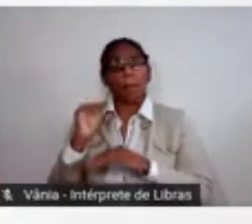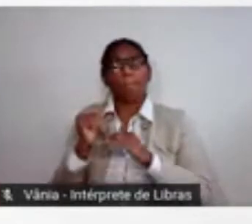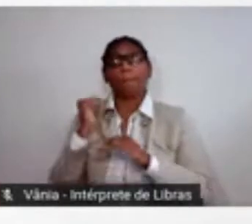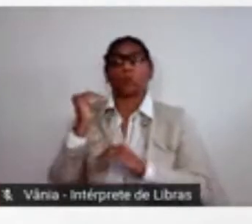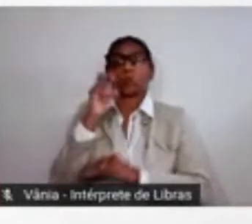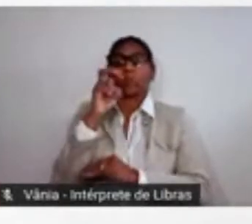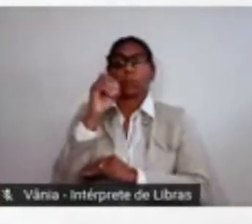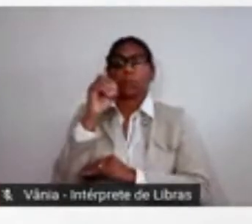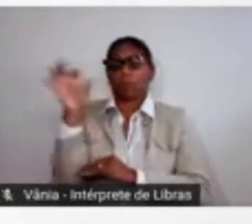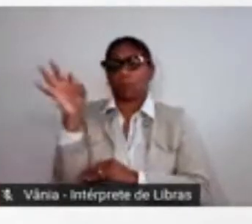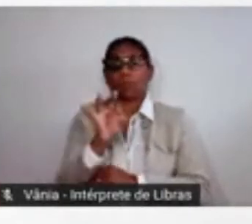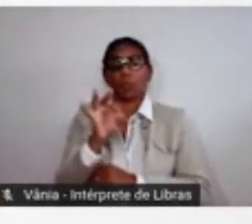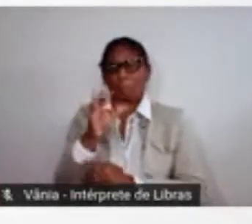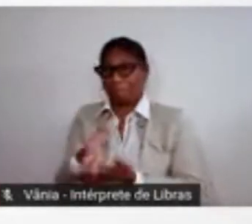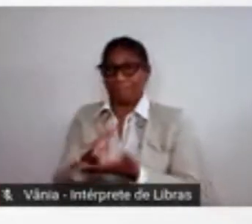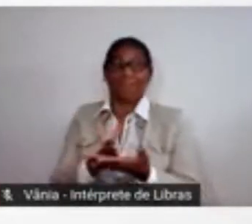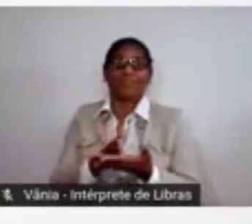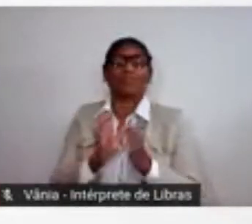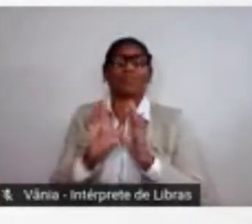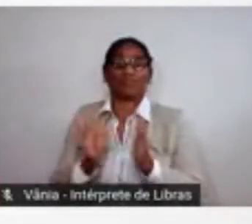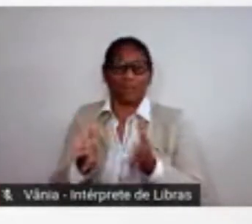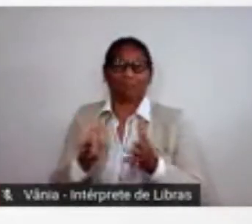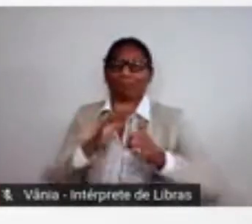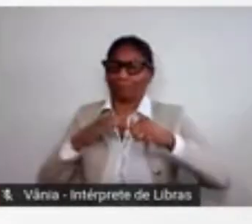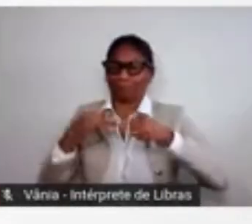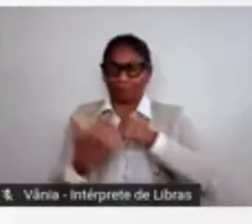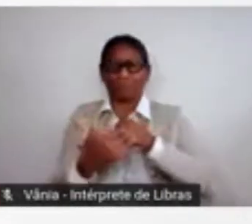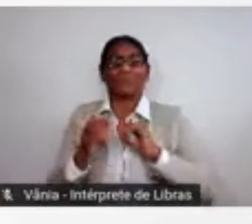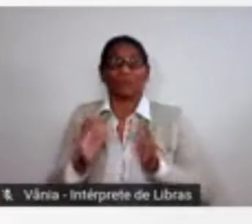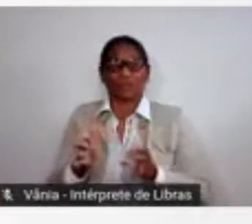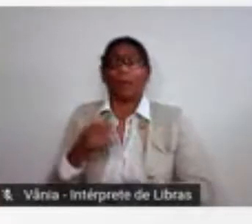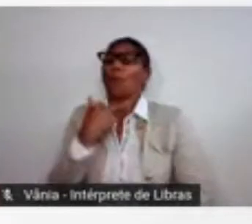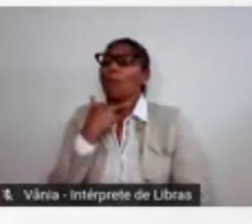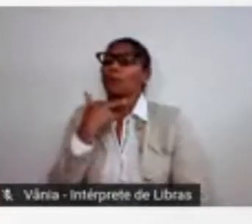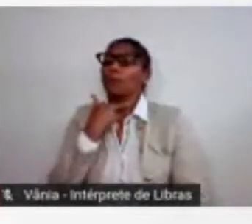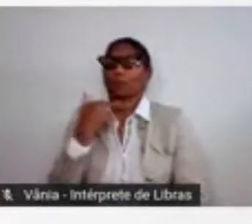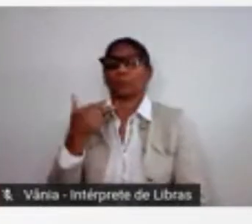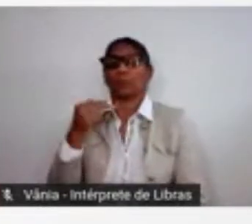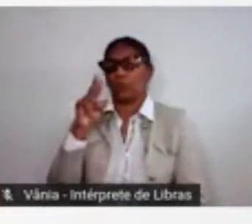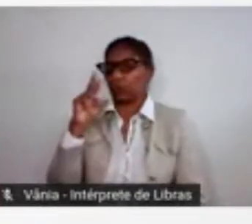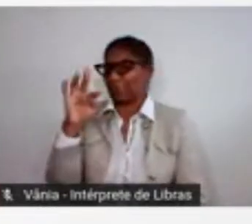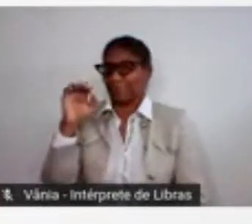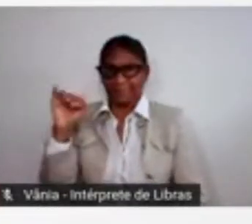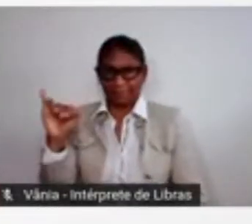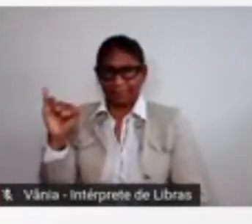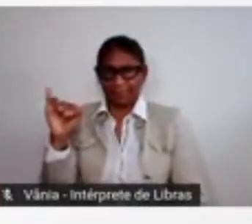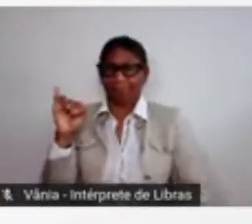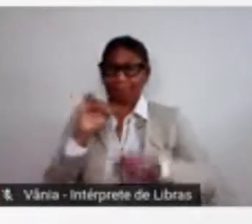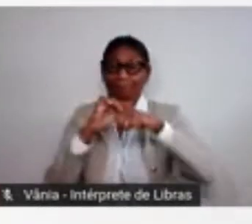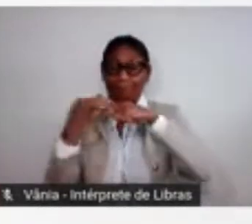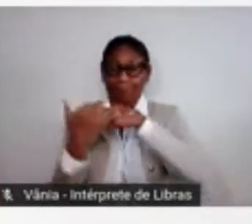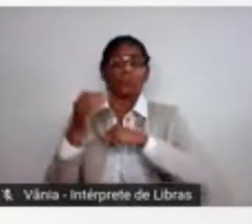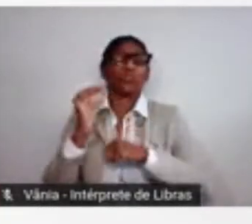da metade dos casos de leitos ocupados por pacientes